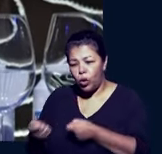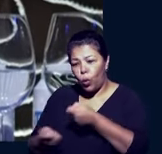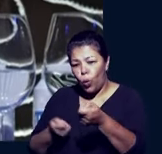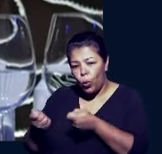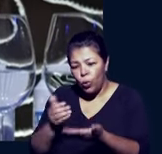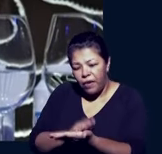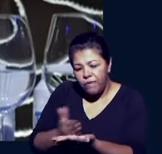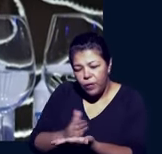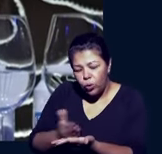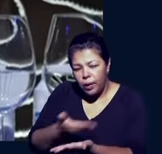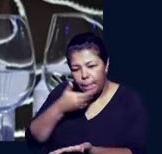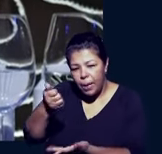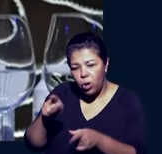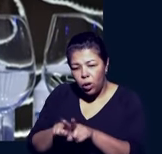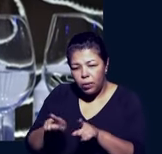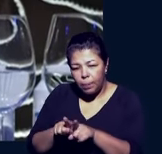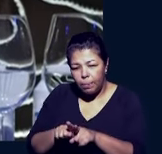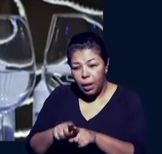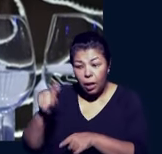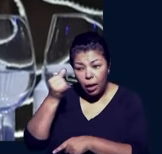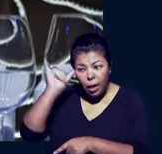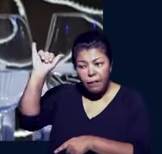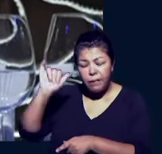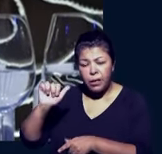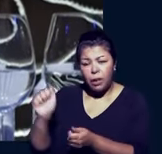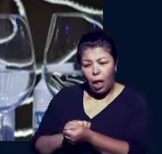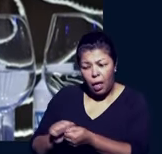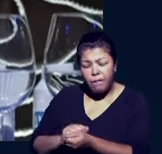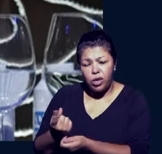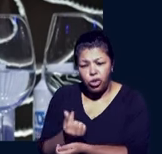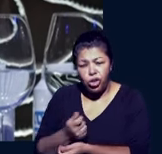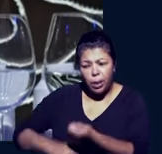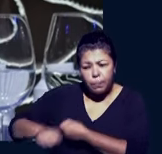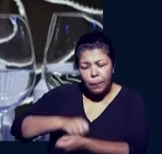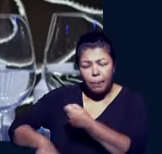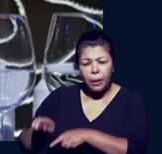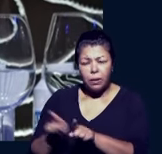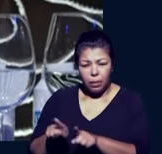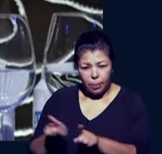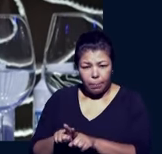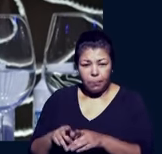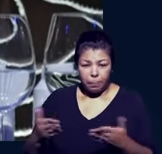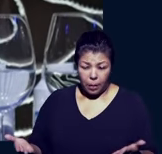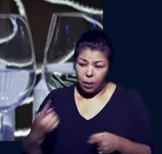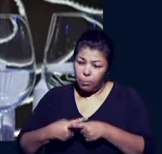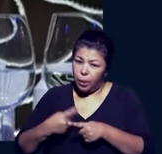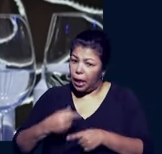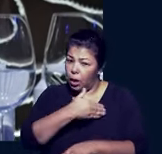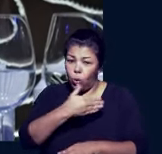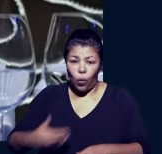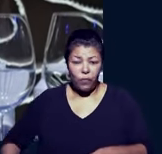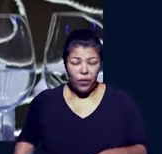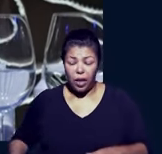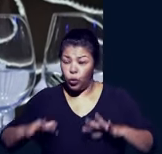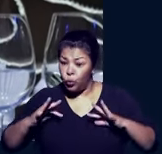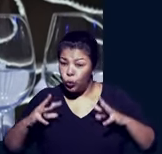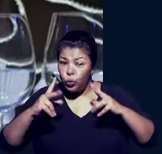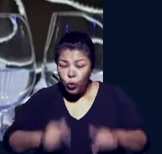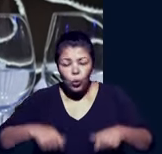trabalhar na lavagem de dinheiro Isso cai tudo pros governos estaduais tratarem nós